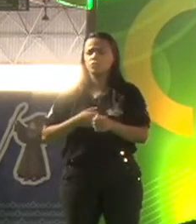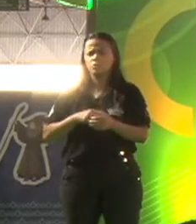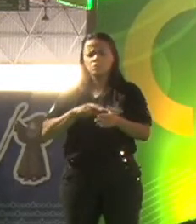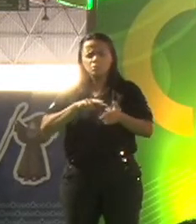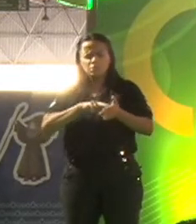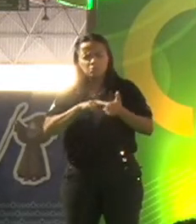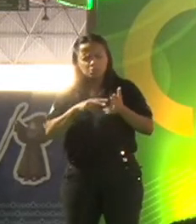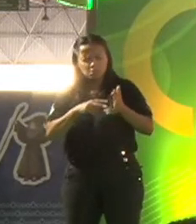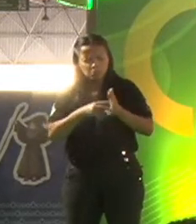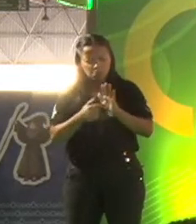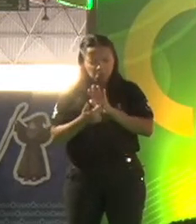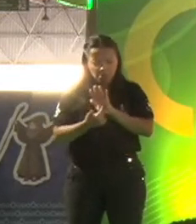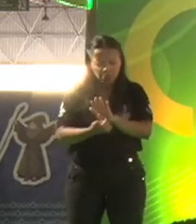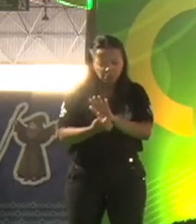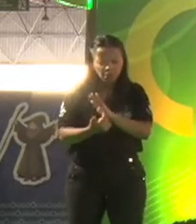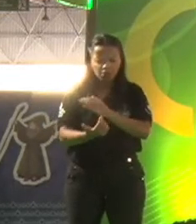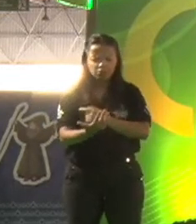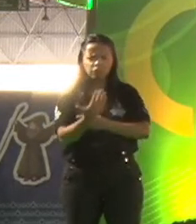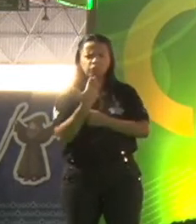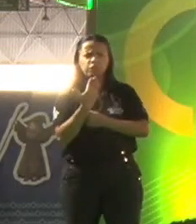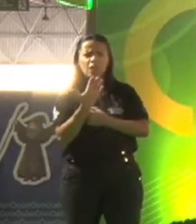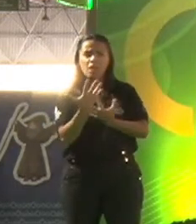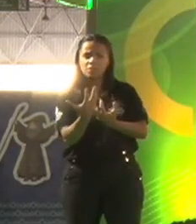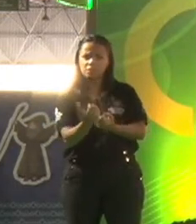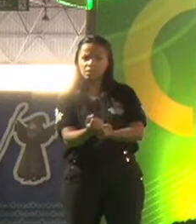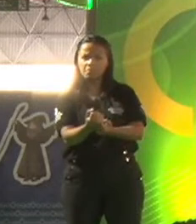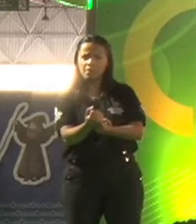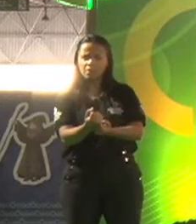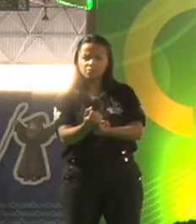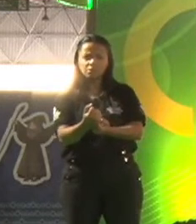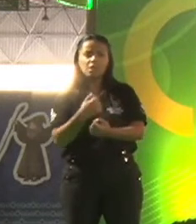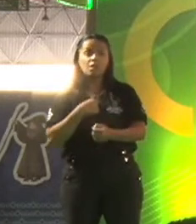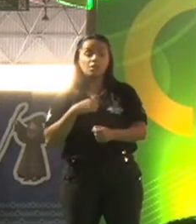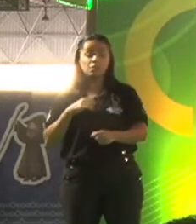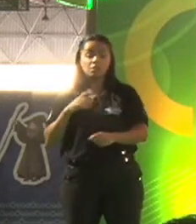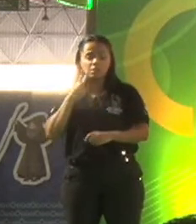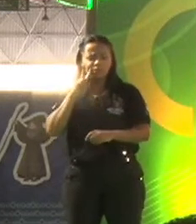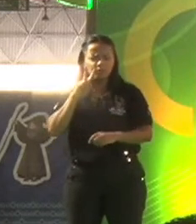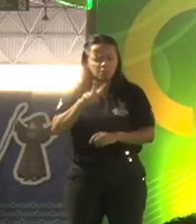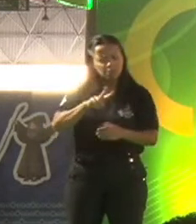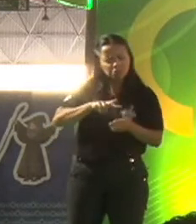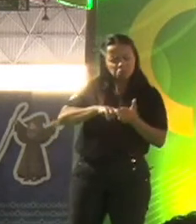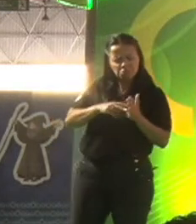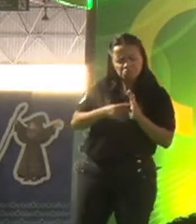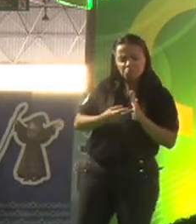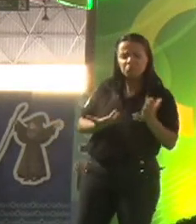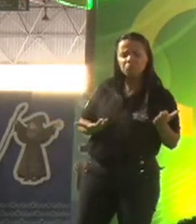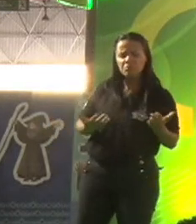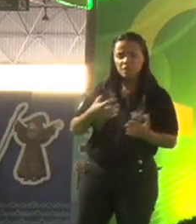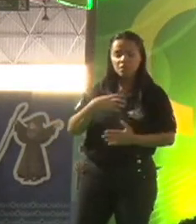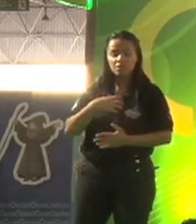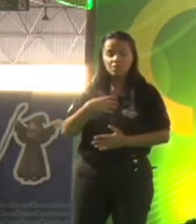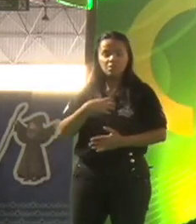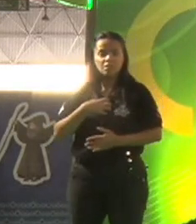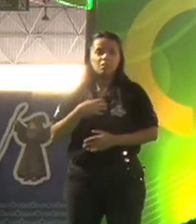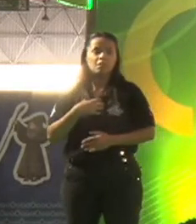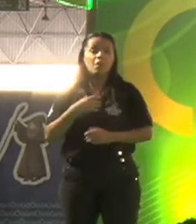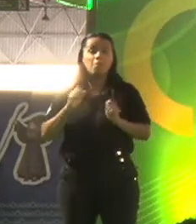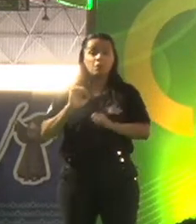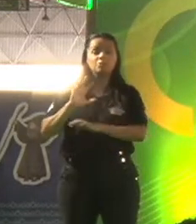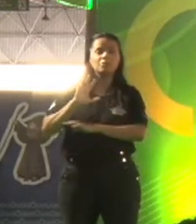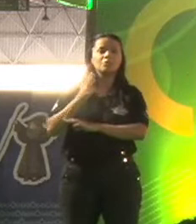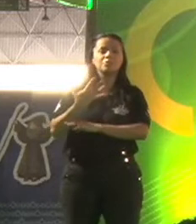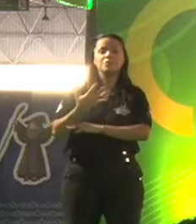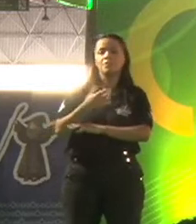as gerar as saídas e só na sua interpretação pode gerar um sentimento mas isso aí é